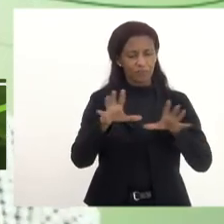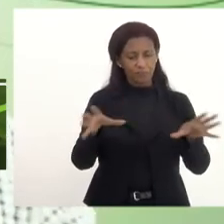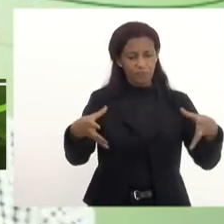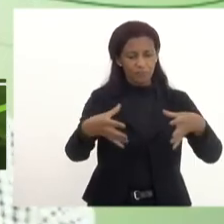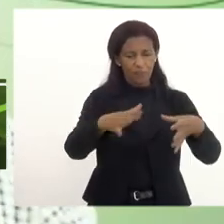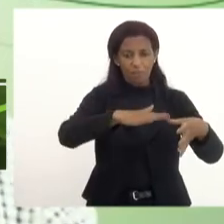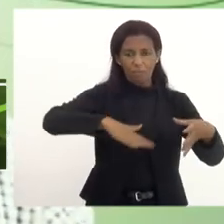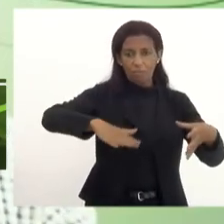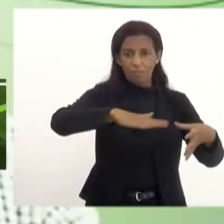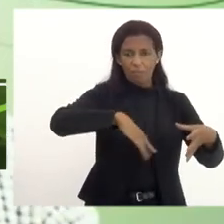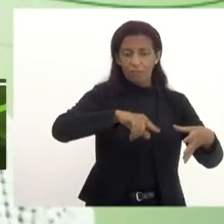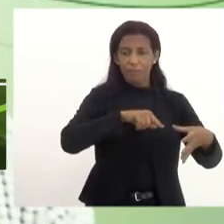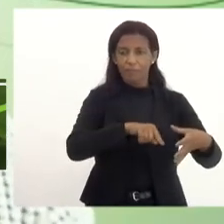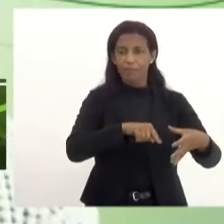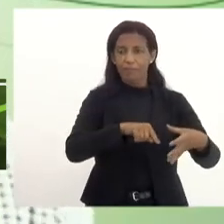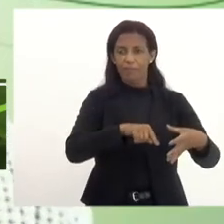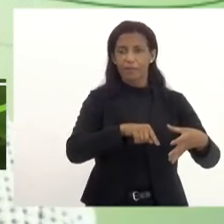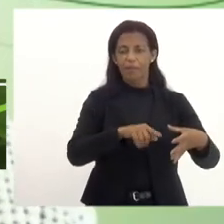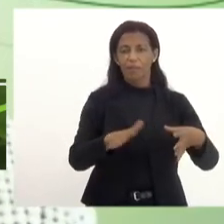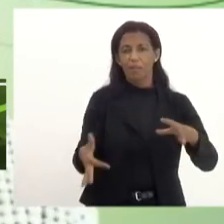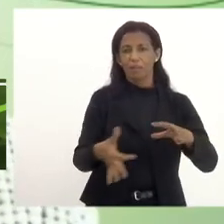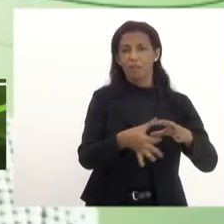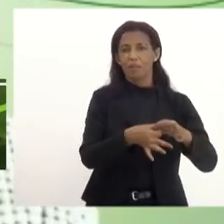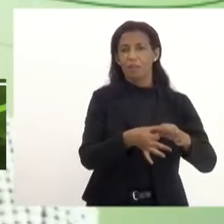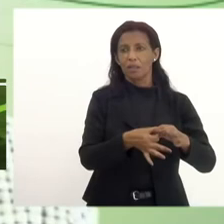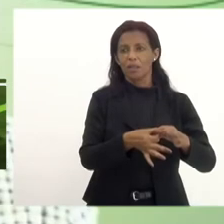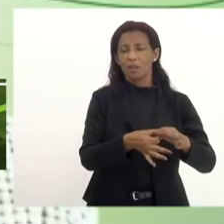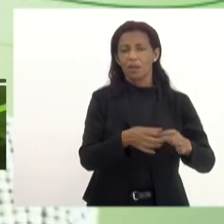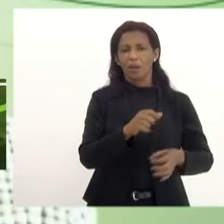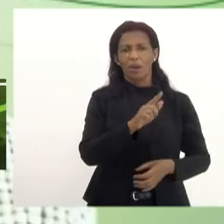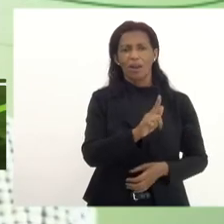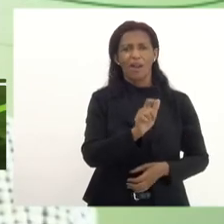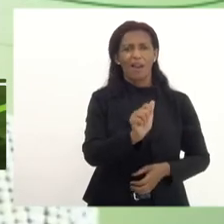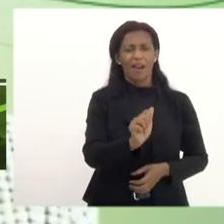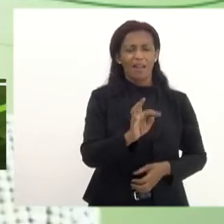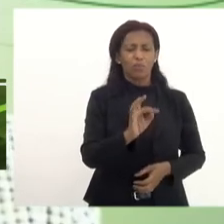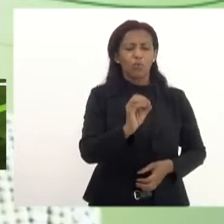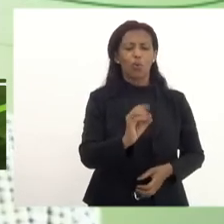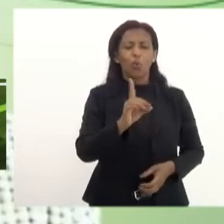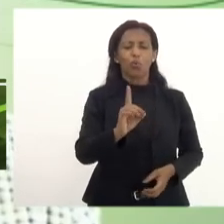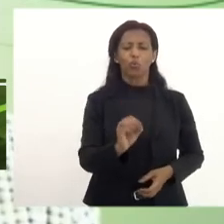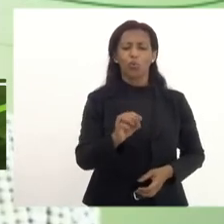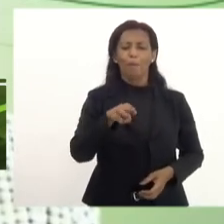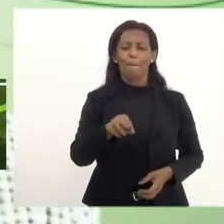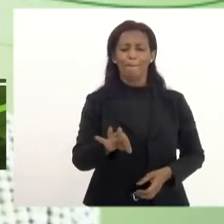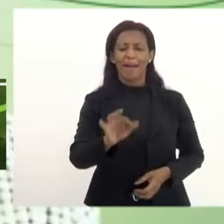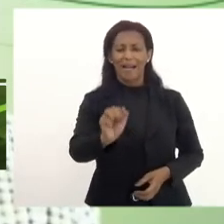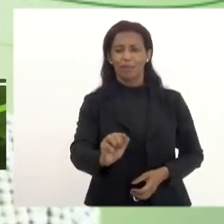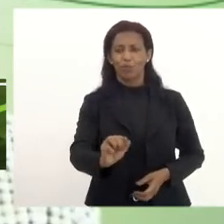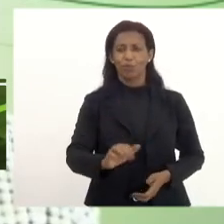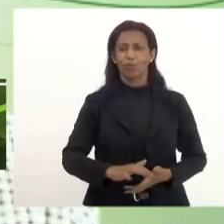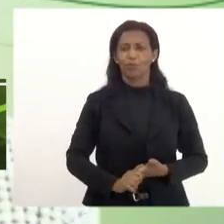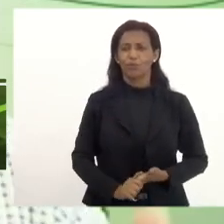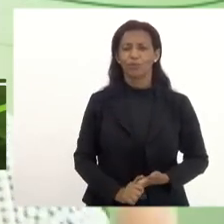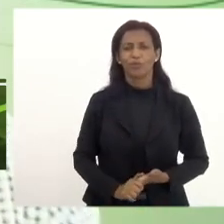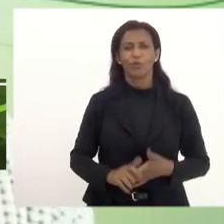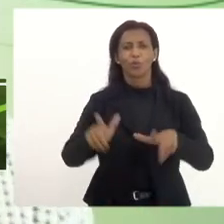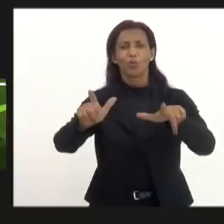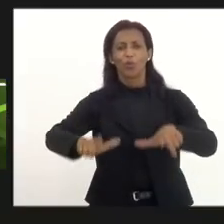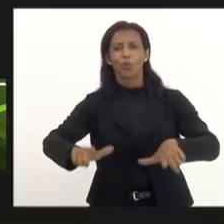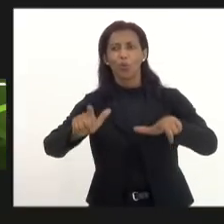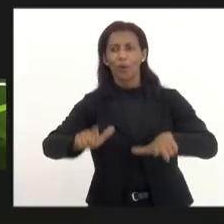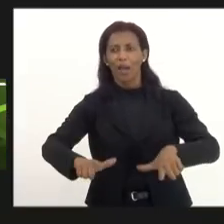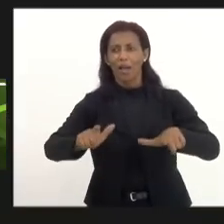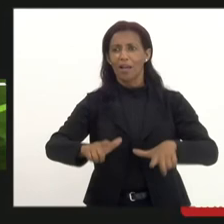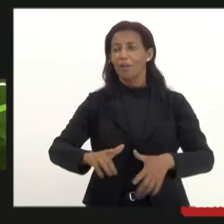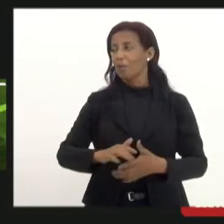ele é unitizado com gato do mato, não é isso? Então, é Gato do Mato? Acho que é, enfim, não sei. Não,